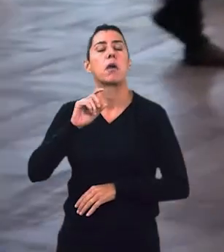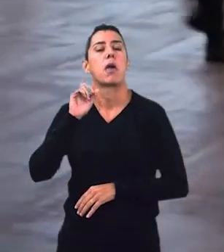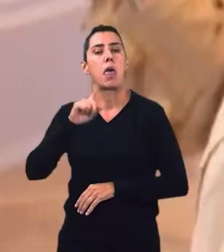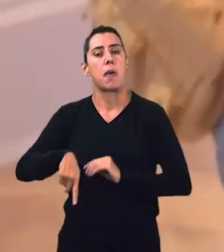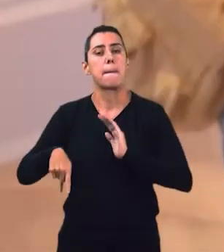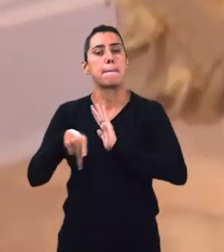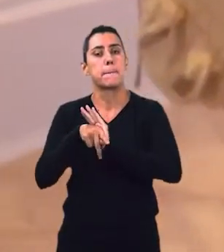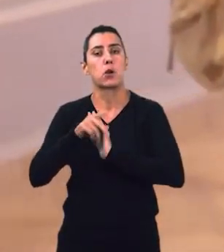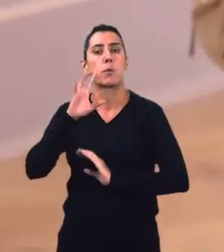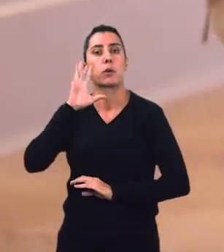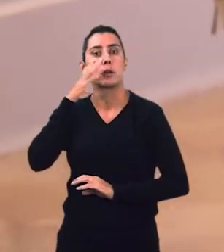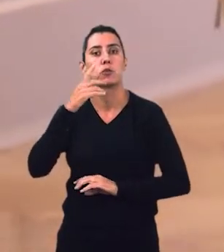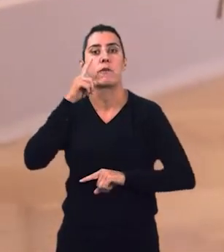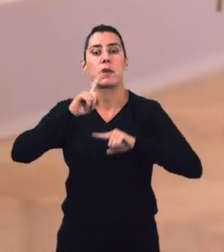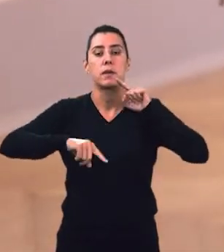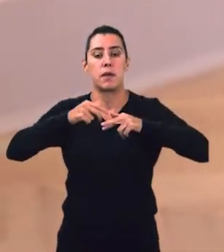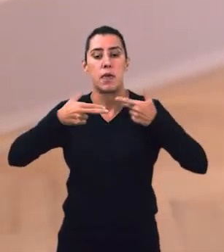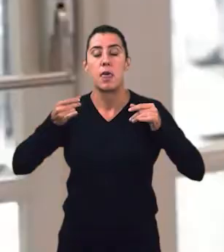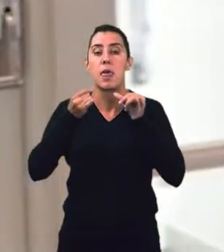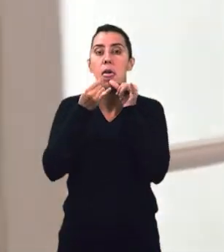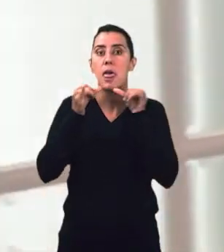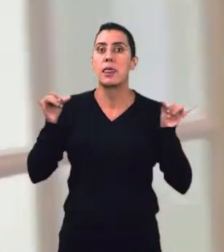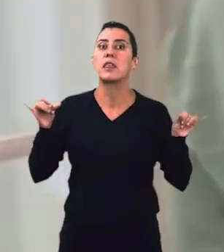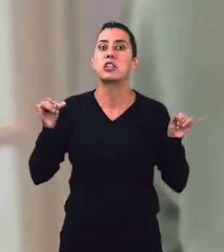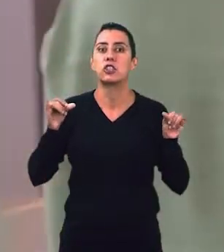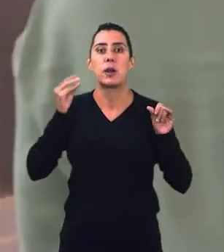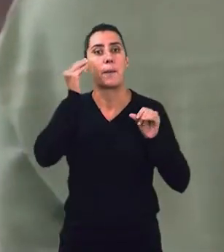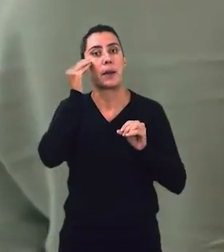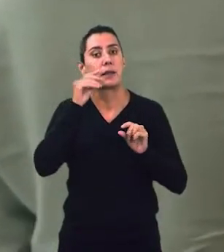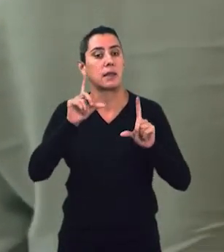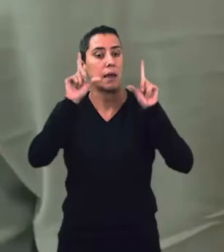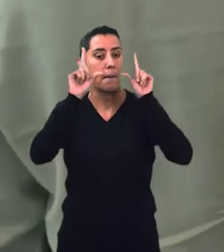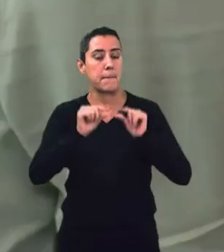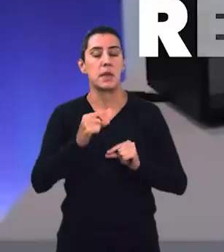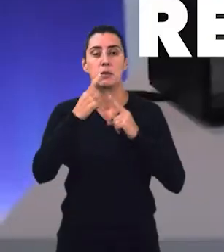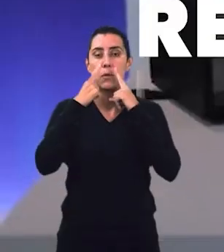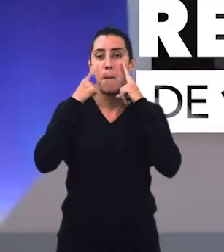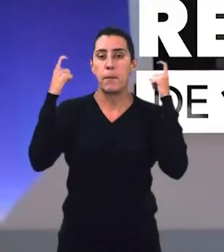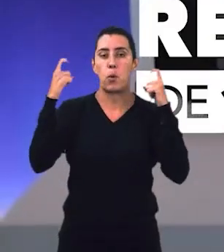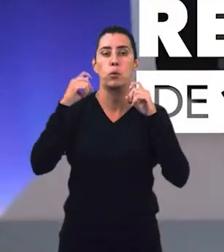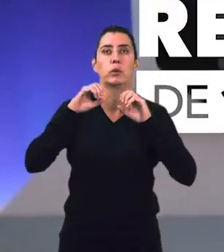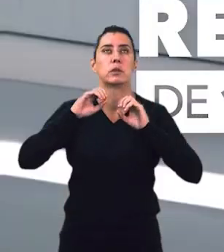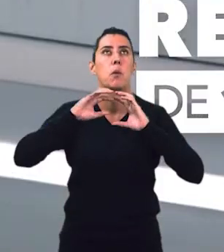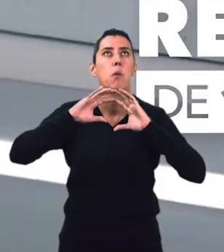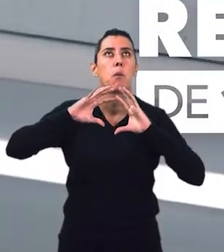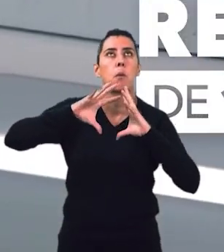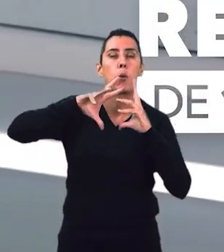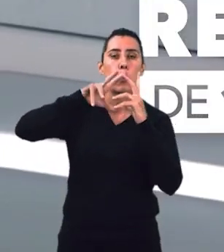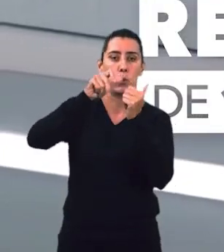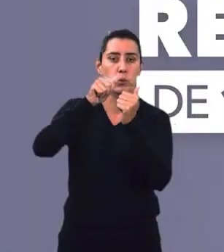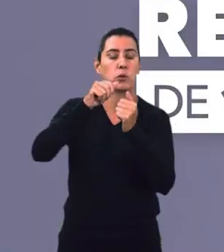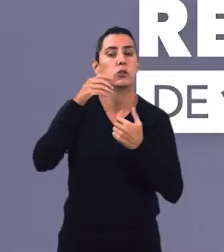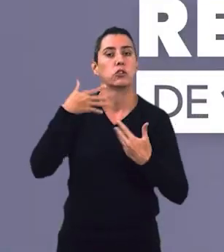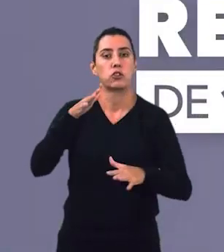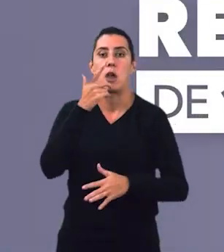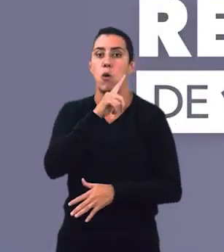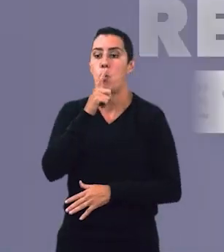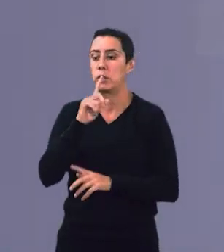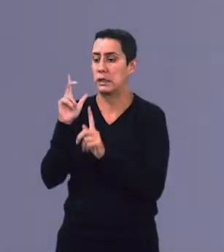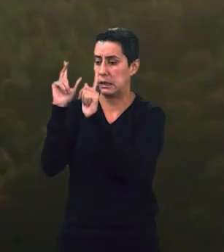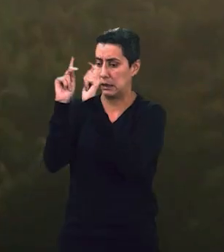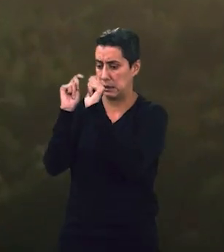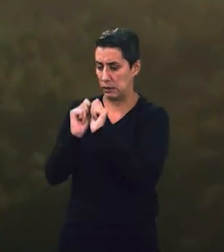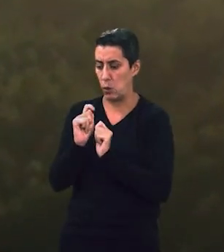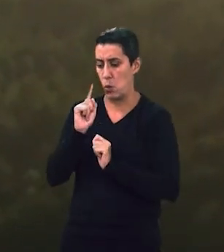as emissões de carbono. Nos últimos 11 anos, as soluções Huawei Digital Power ajudaram a reduzir 1,8 milhão